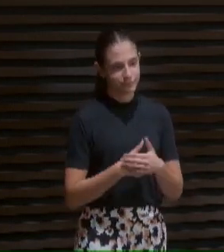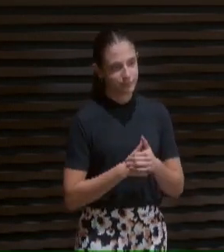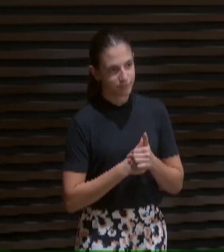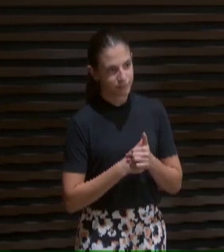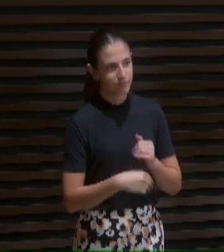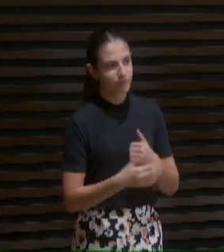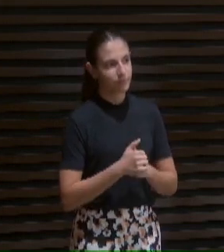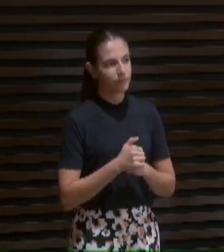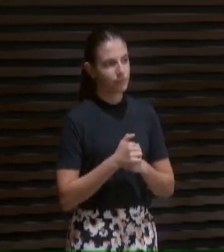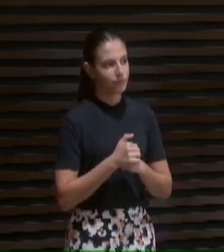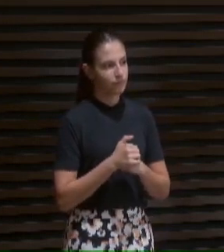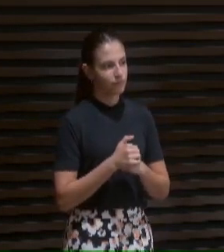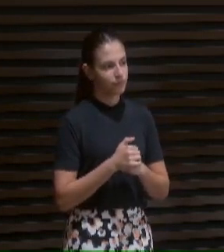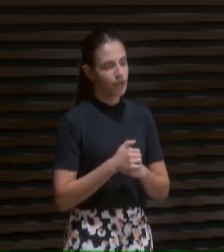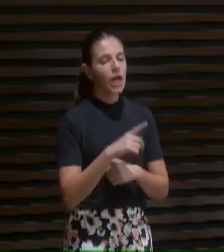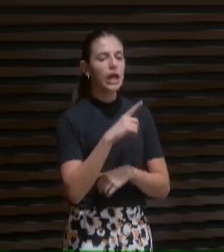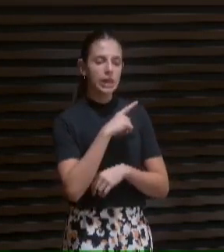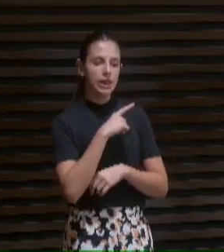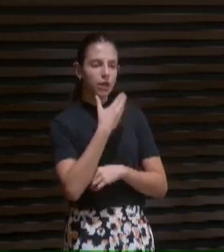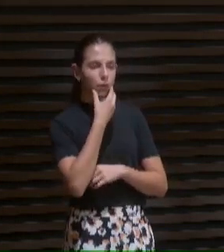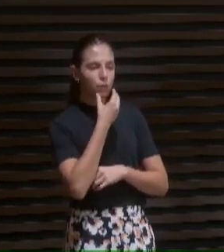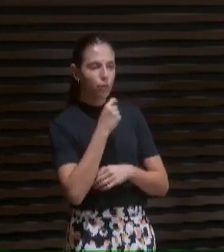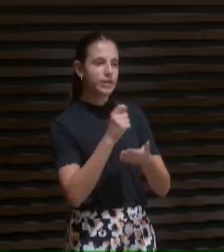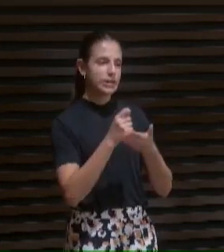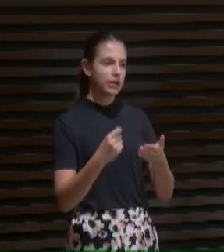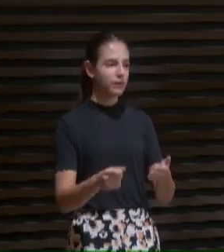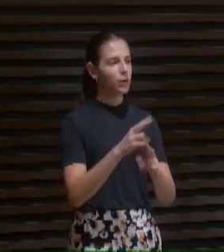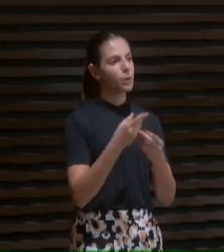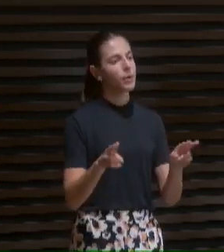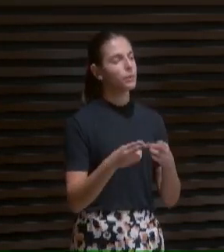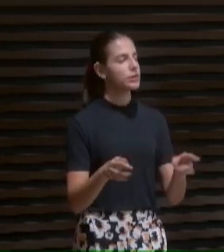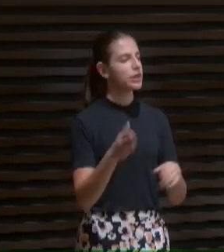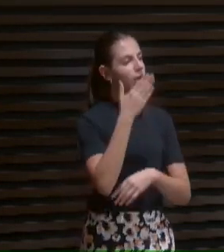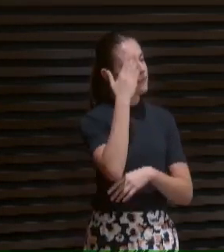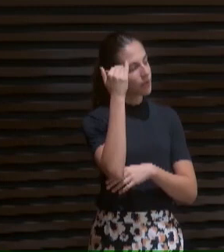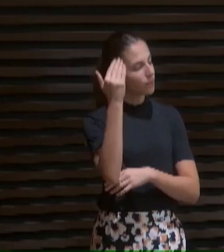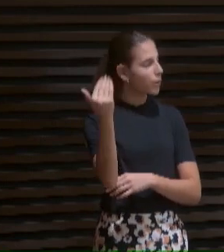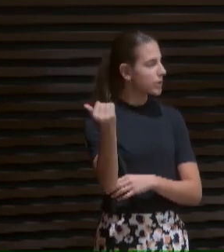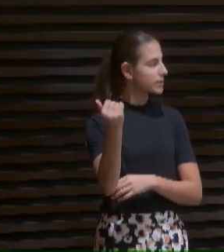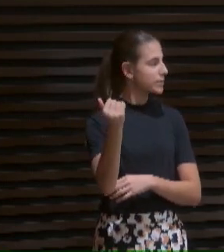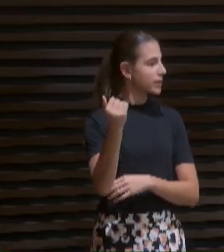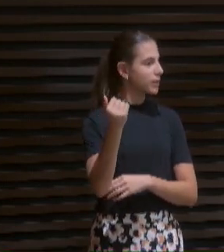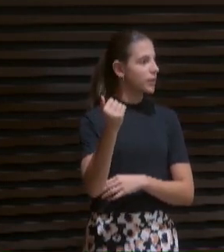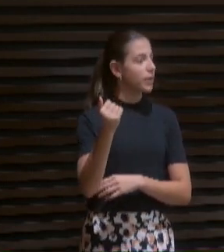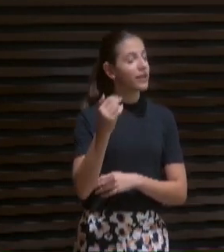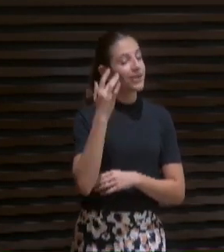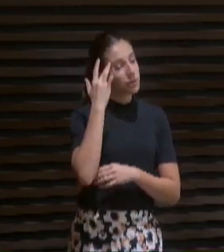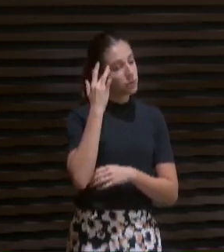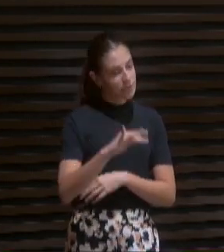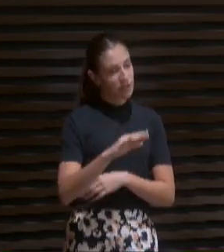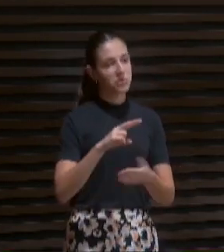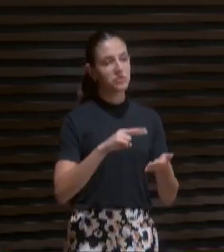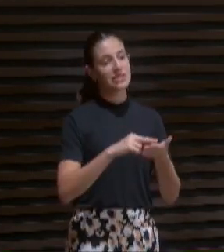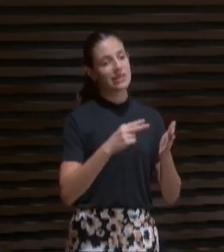música famosa que vocês cantam ou ouvem na rádio e não sabem o que se trata,